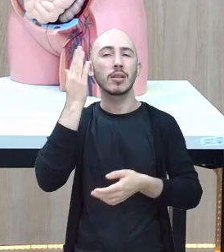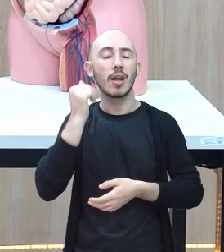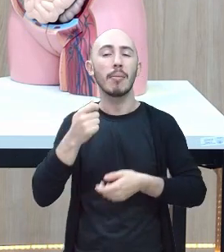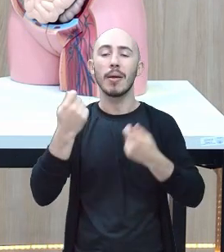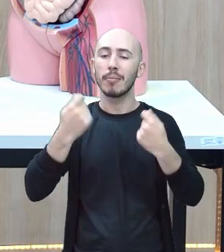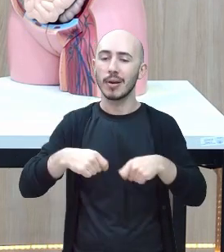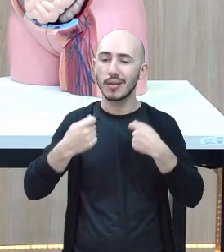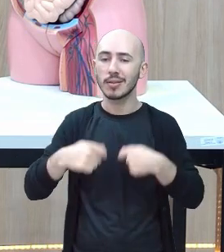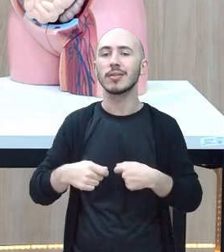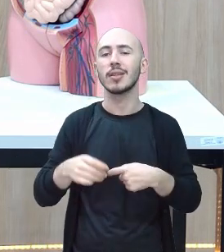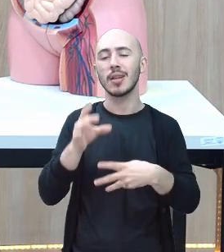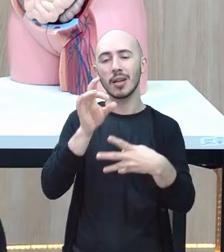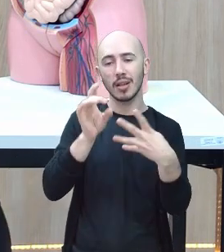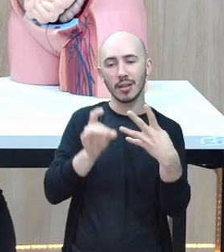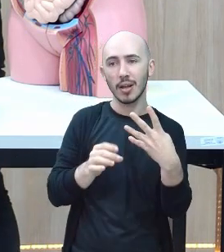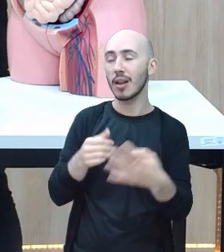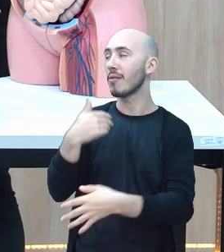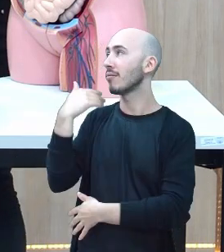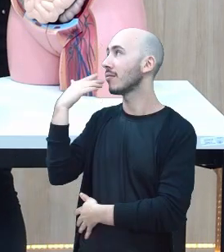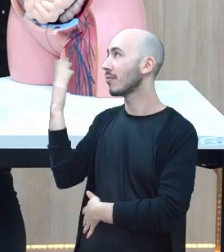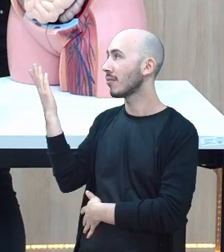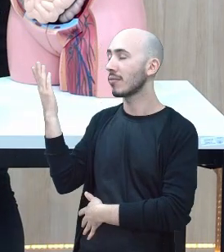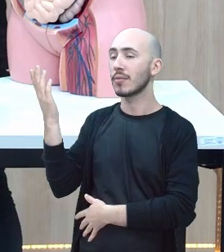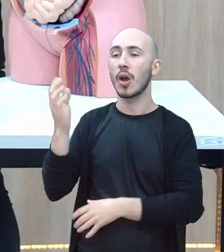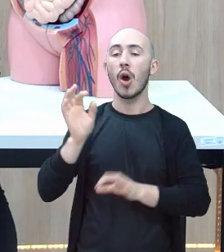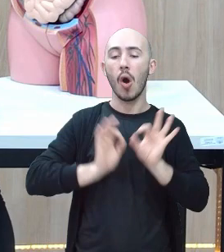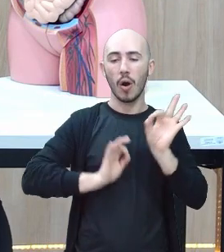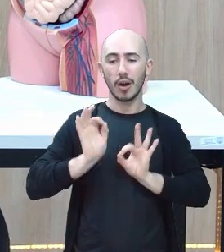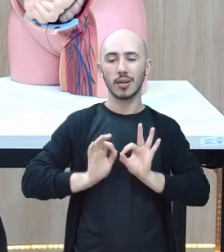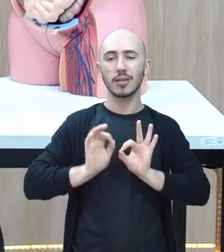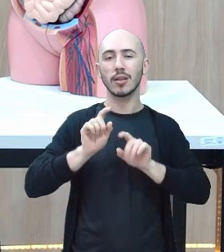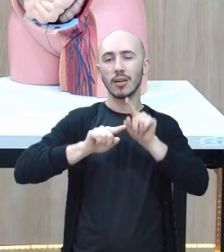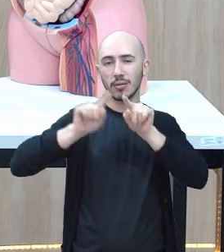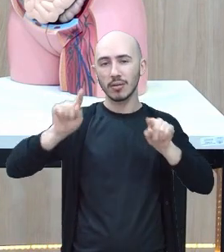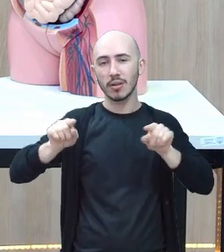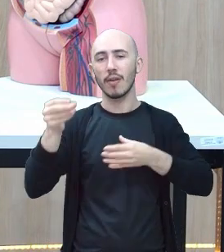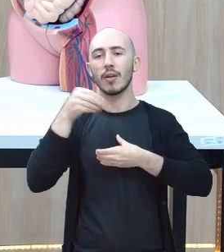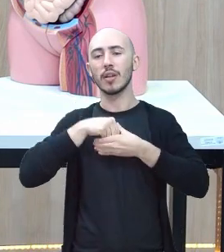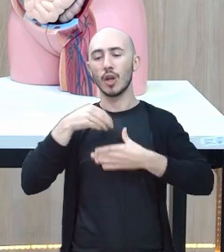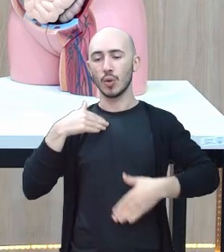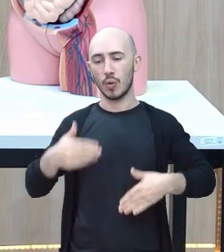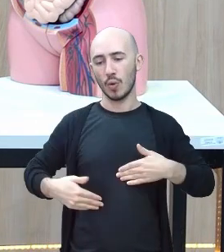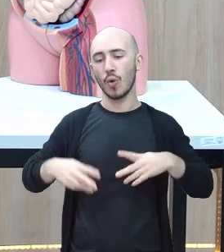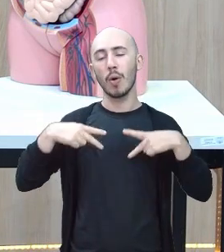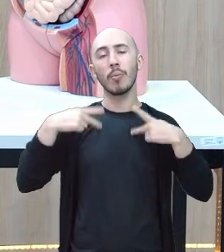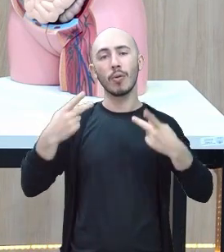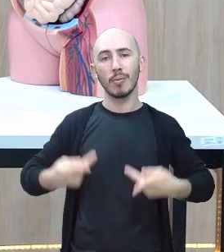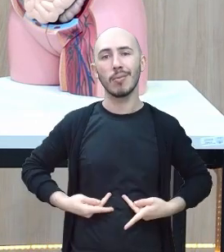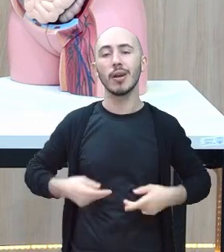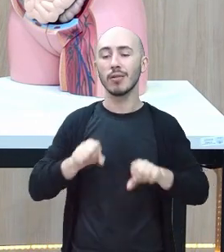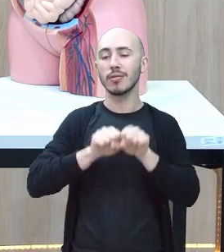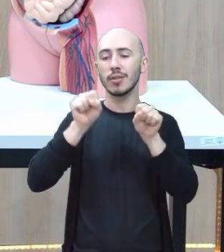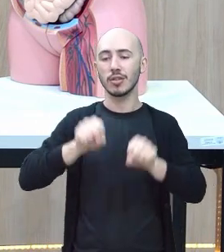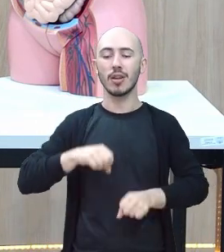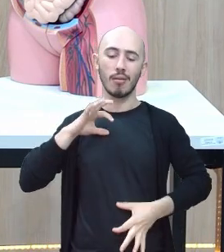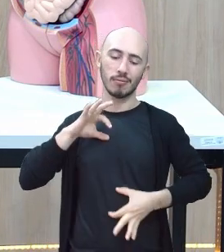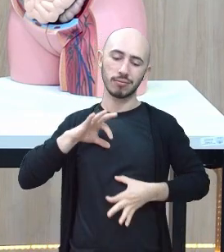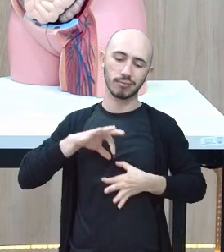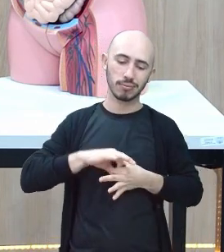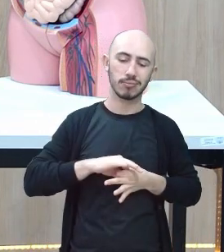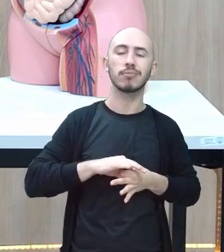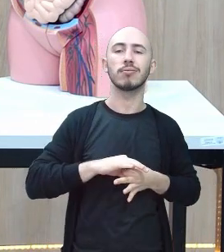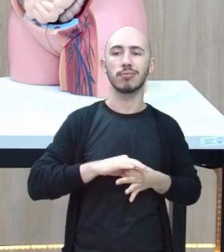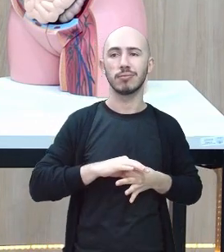o nosso sistema, os níveis de organização do nosso corpo humano como um sistema integrado, um